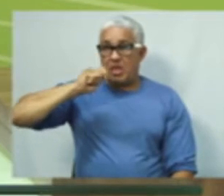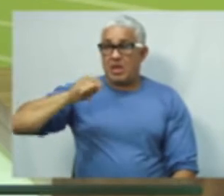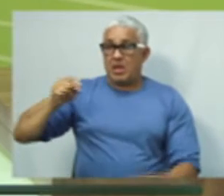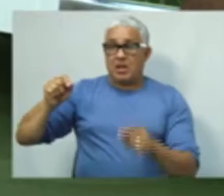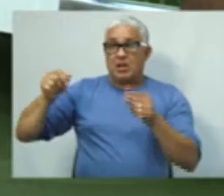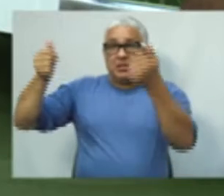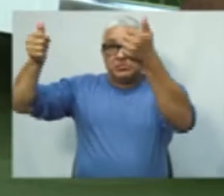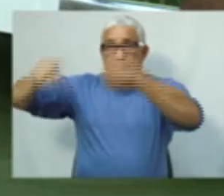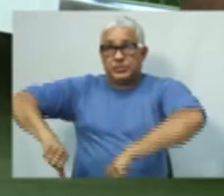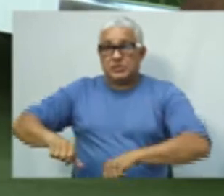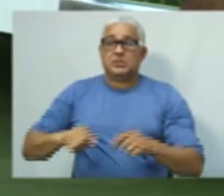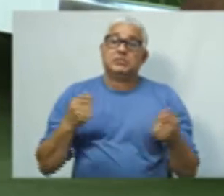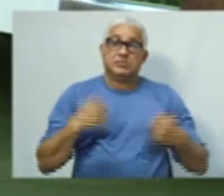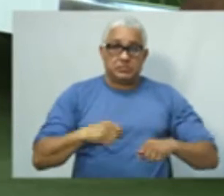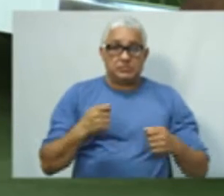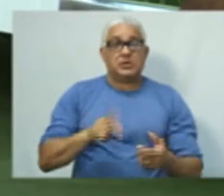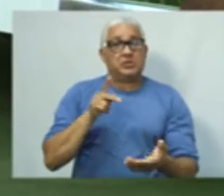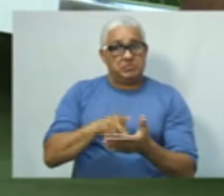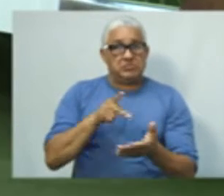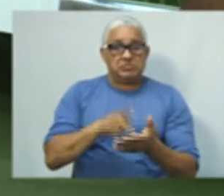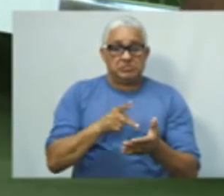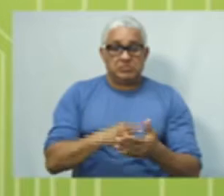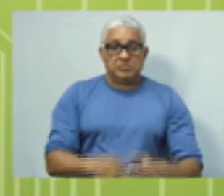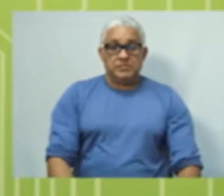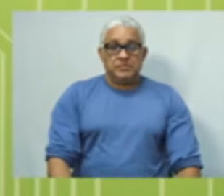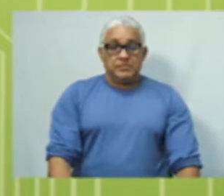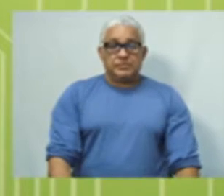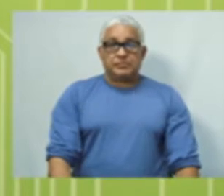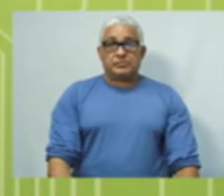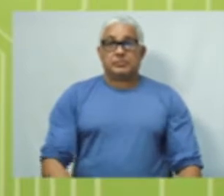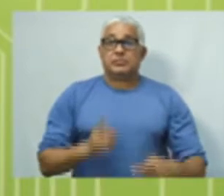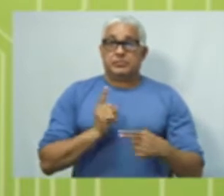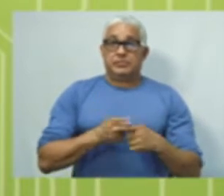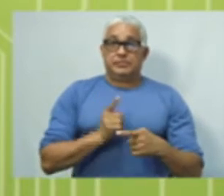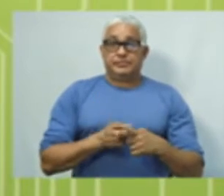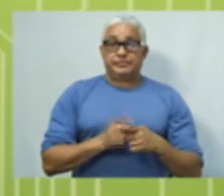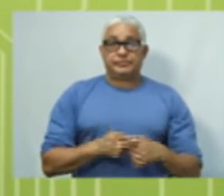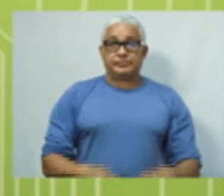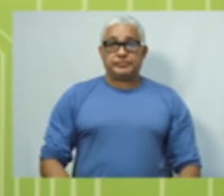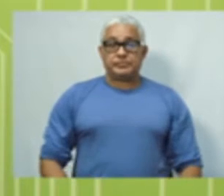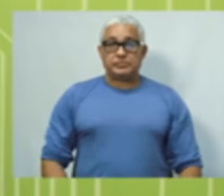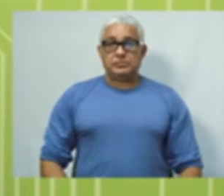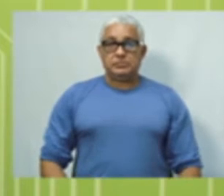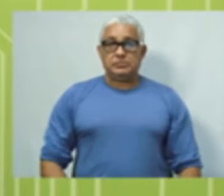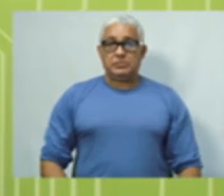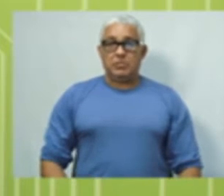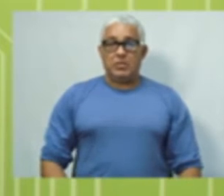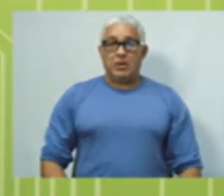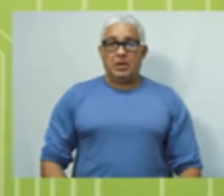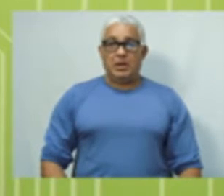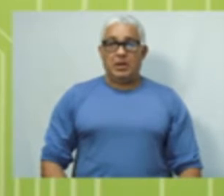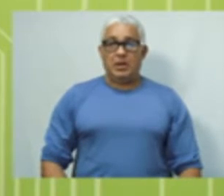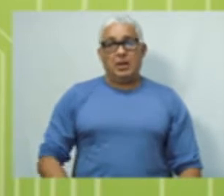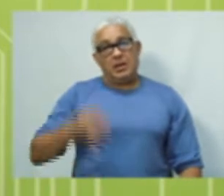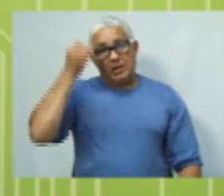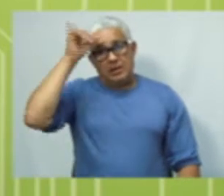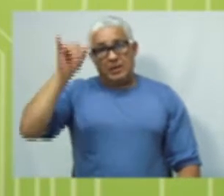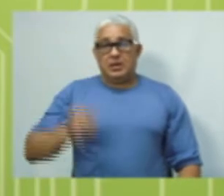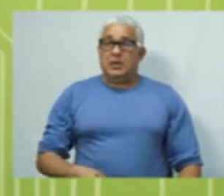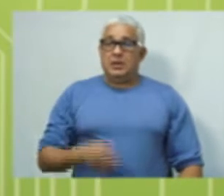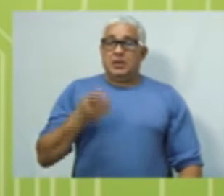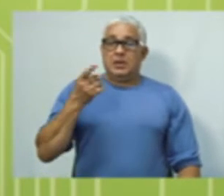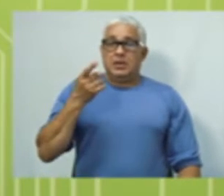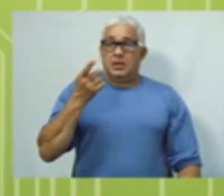fatores. Isso mesmo, professor? Isso mesmo, muito bem colocado pelo professor, porque você ali deixa de investir em alguma outra coisa